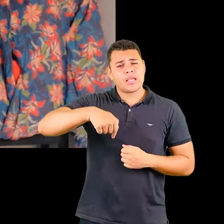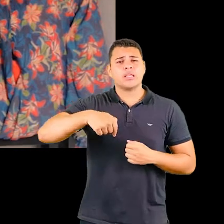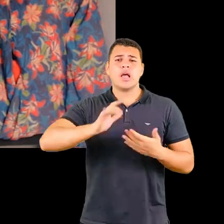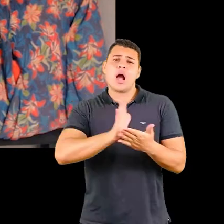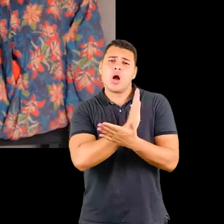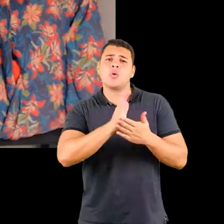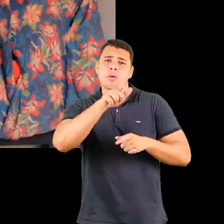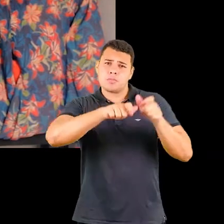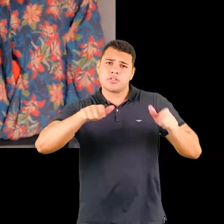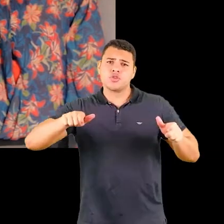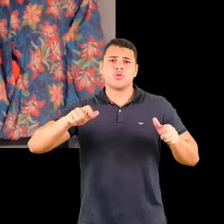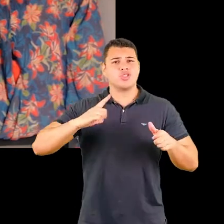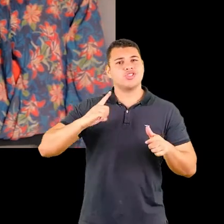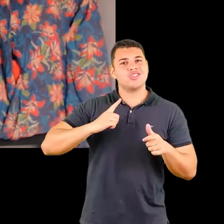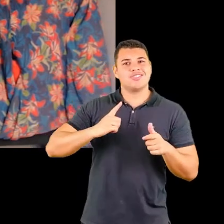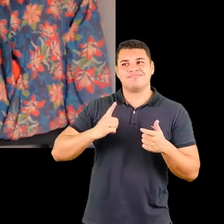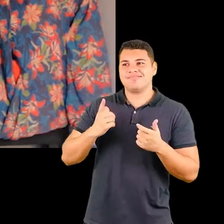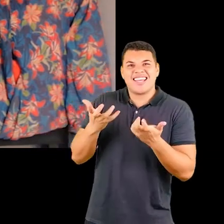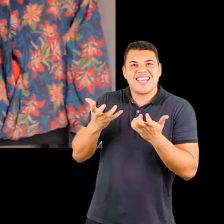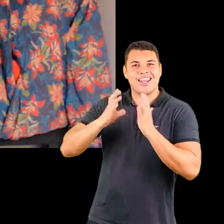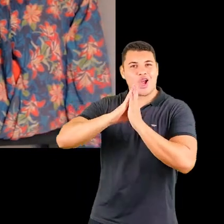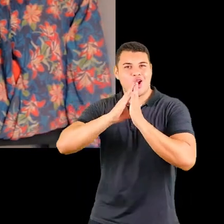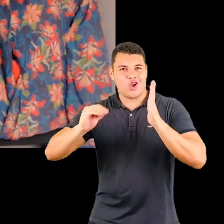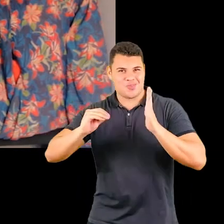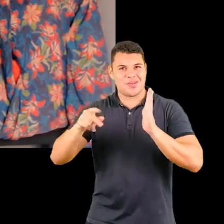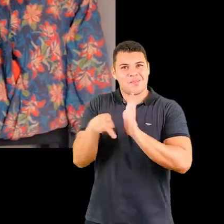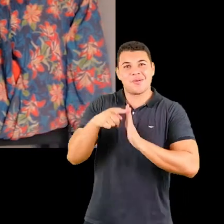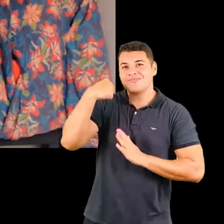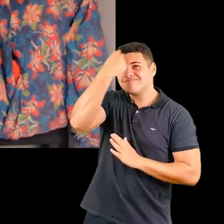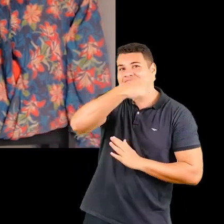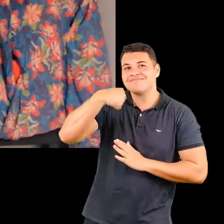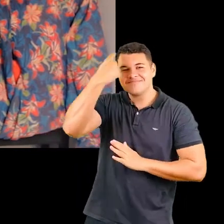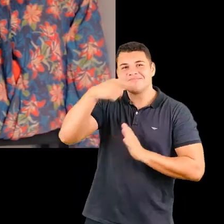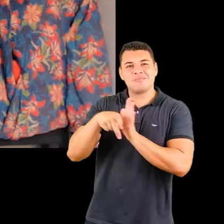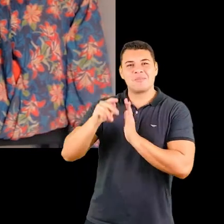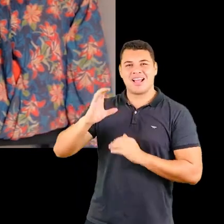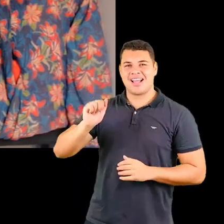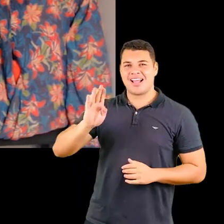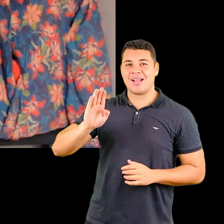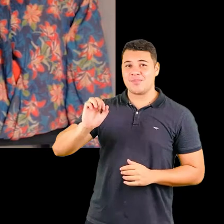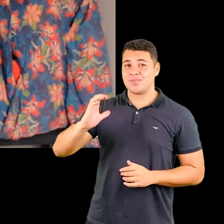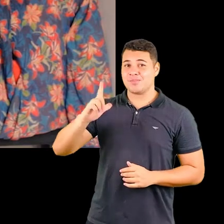Para fazer esses traços, esses traços, como você está dizendo,